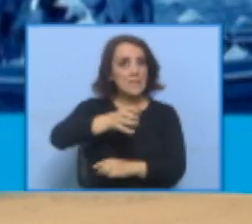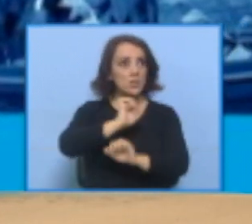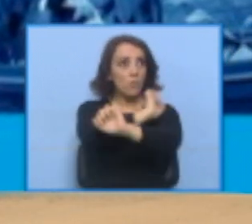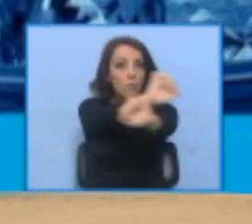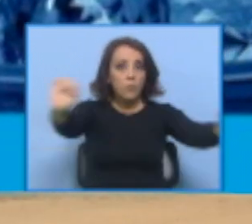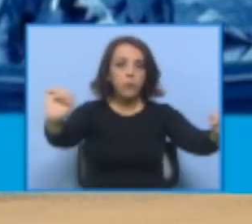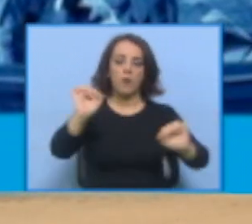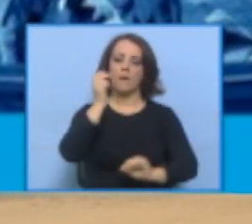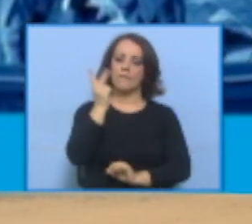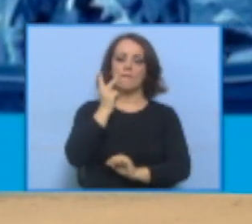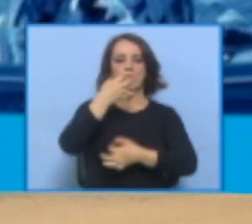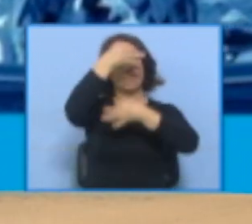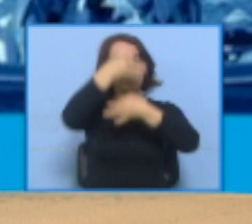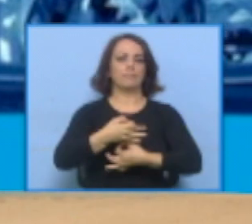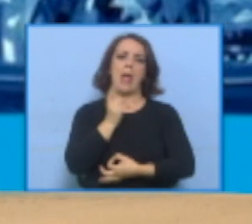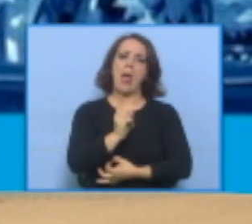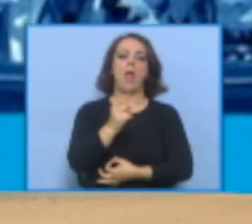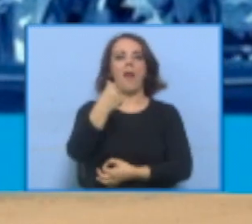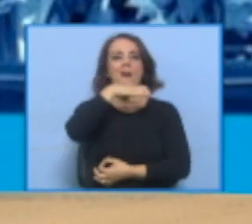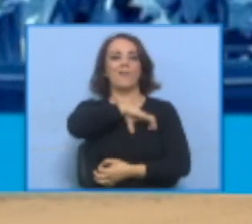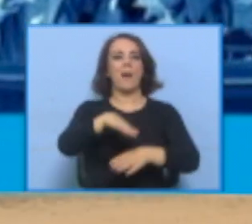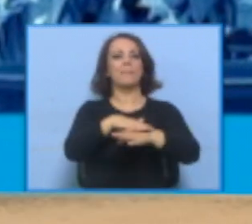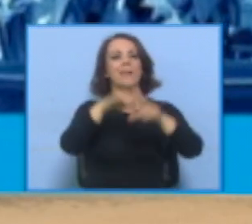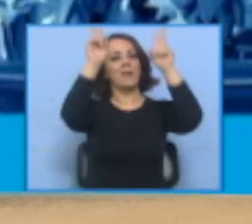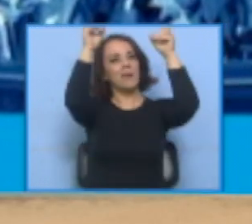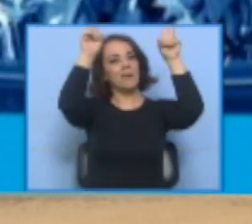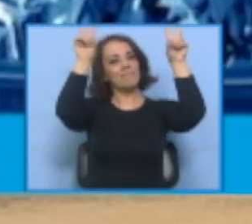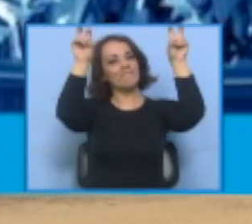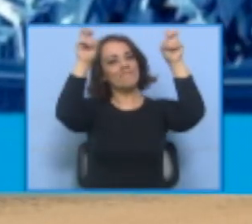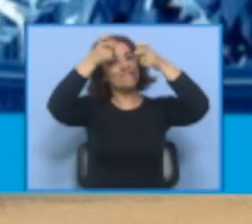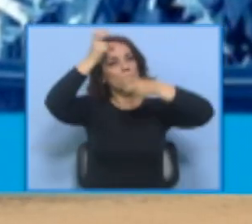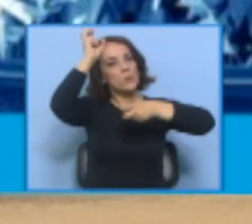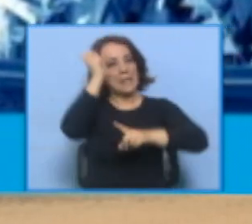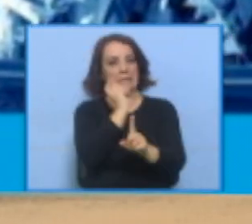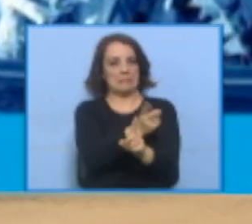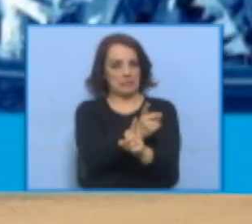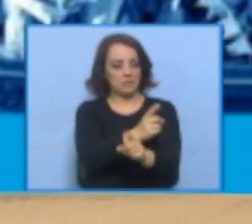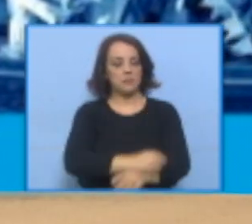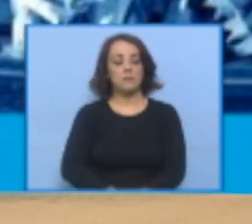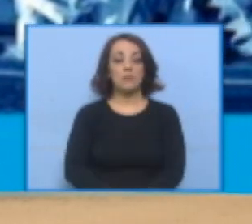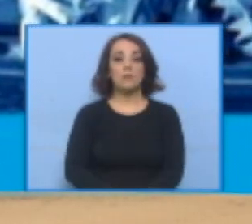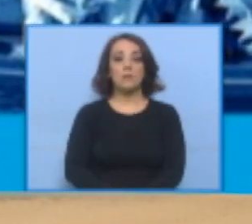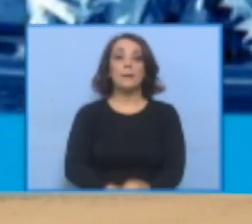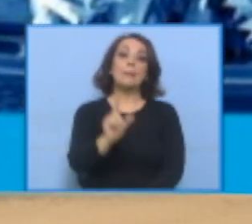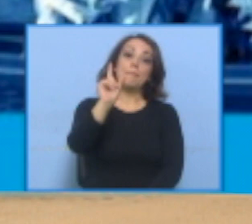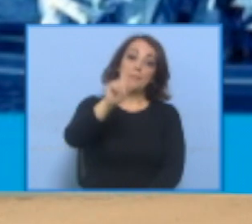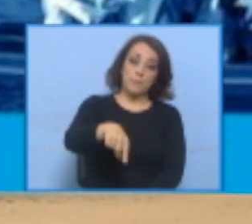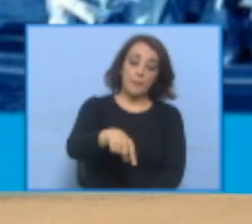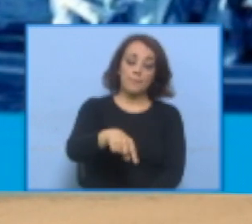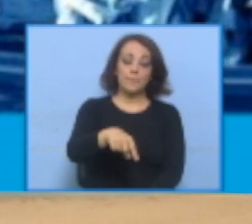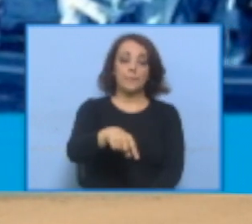este o tipo de salário mínimo. Mas nós consideramos também que